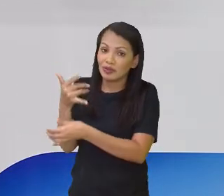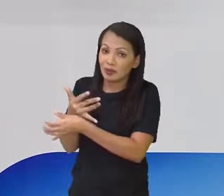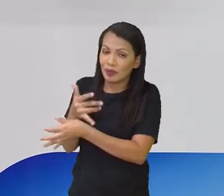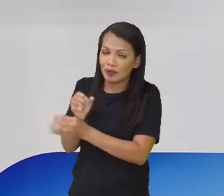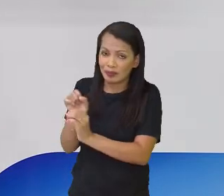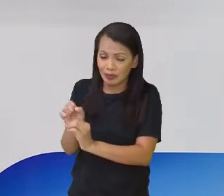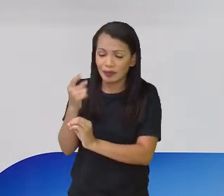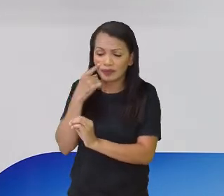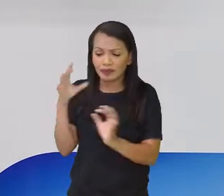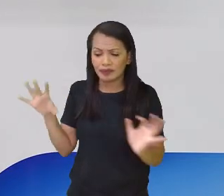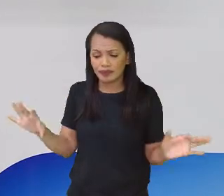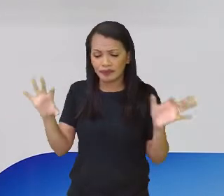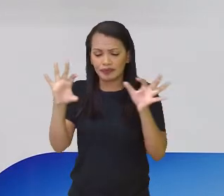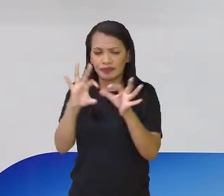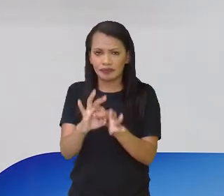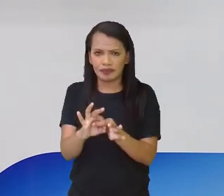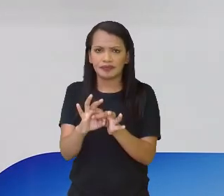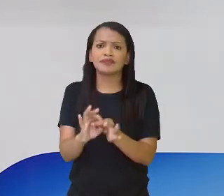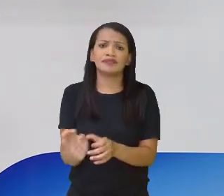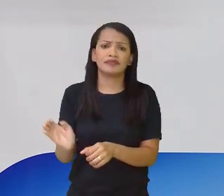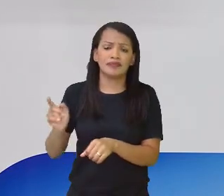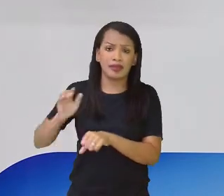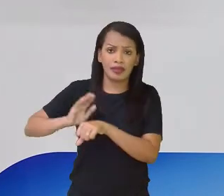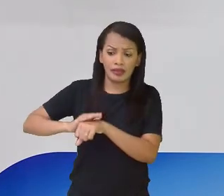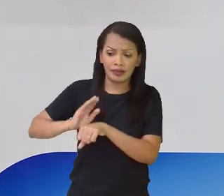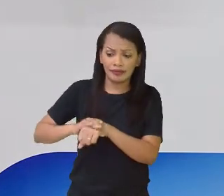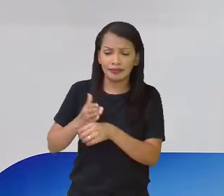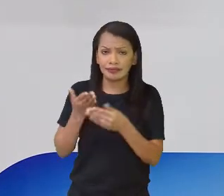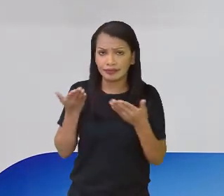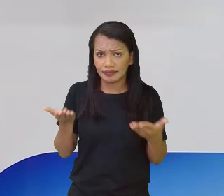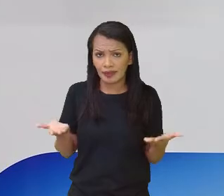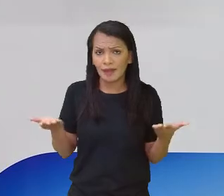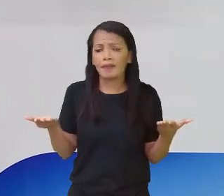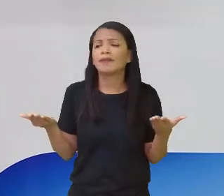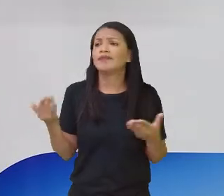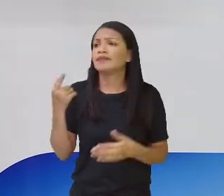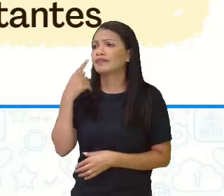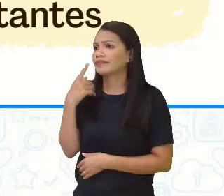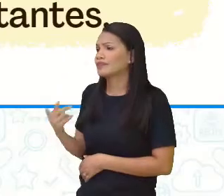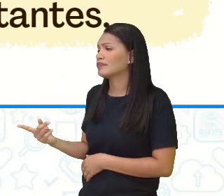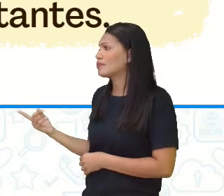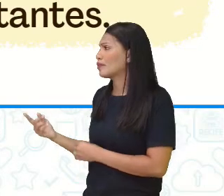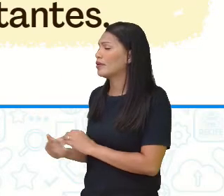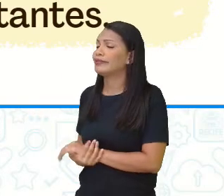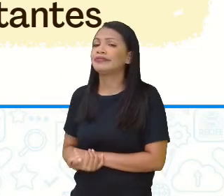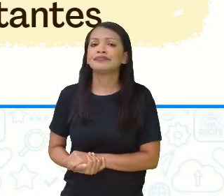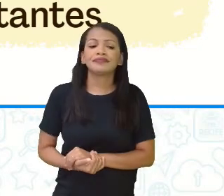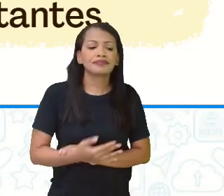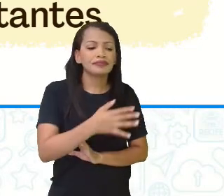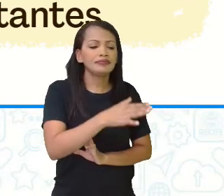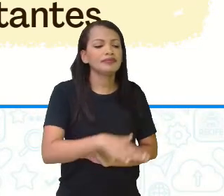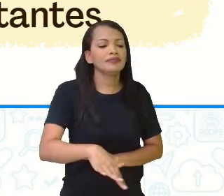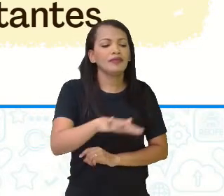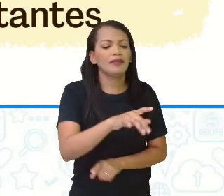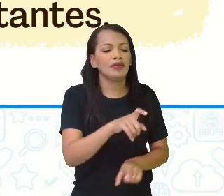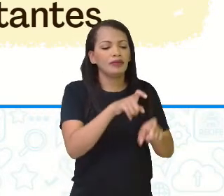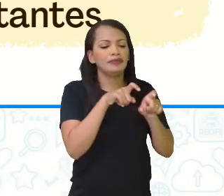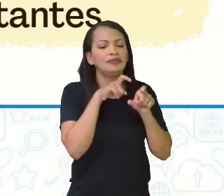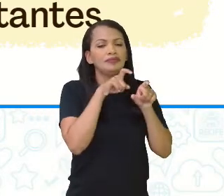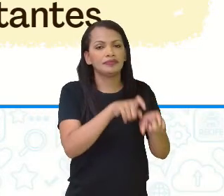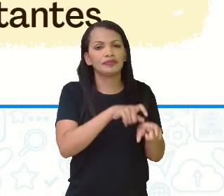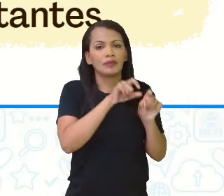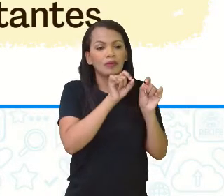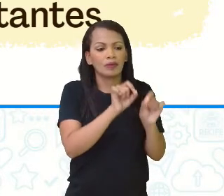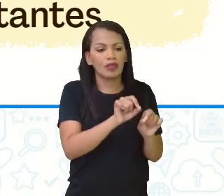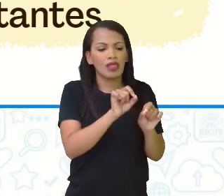uma dependência, uma interdependência entre si. Então, vê aí, ó, a área rural fornece a matéria-prima para